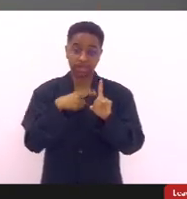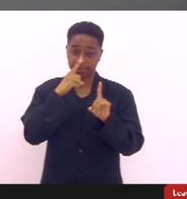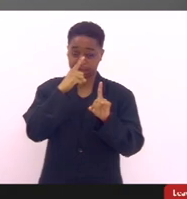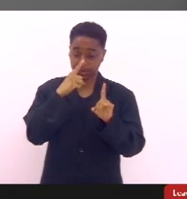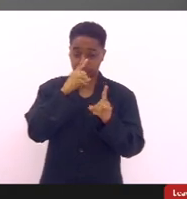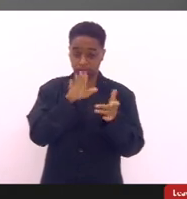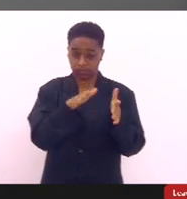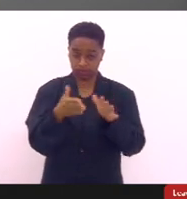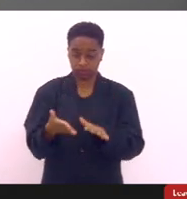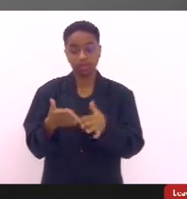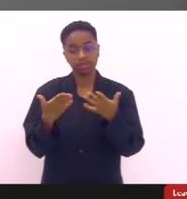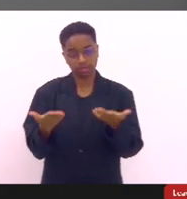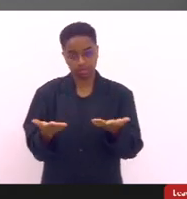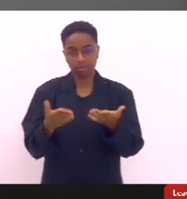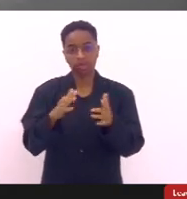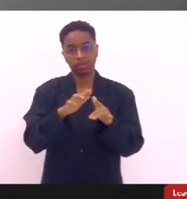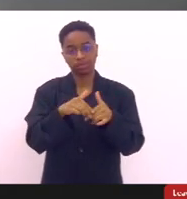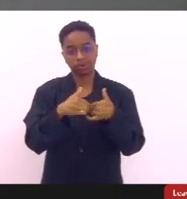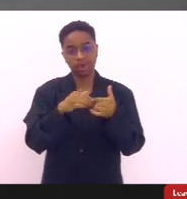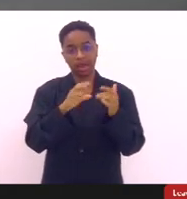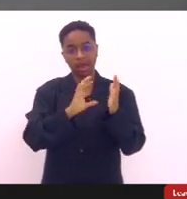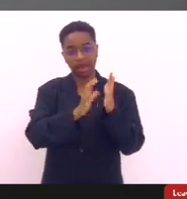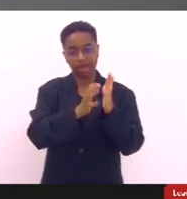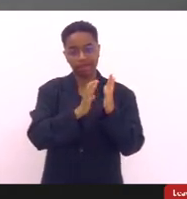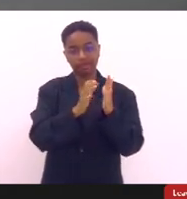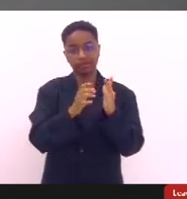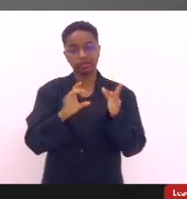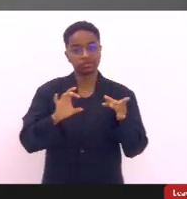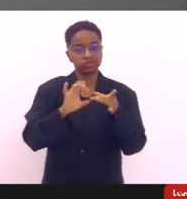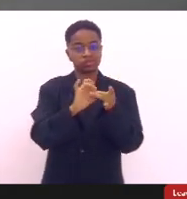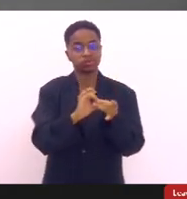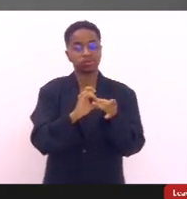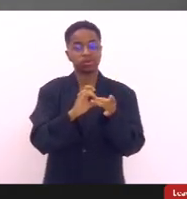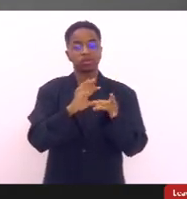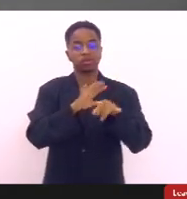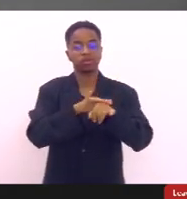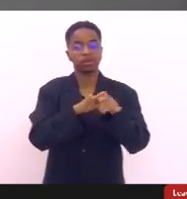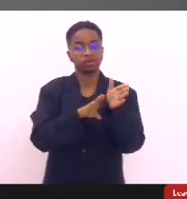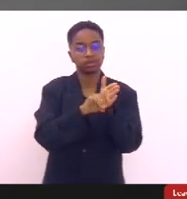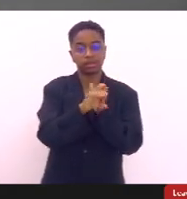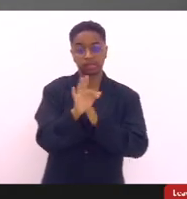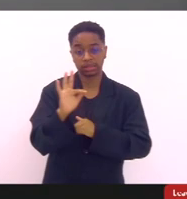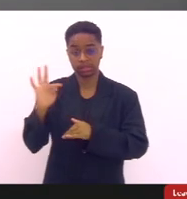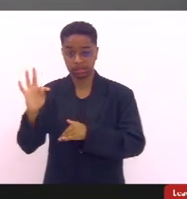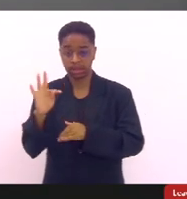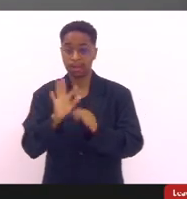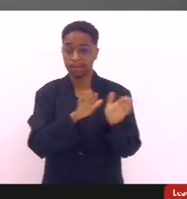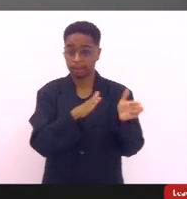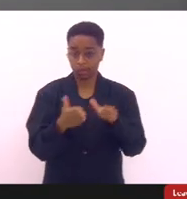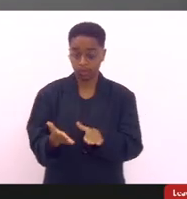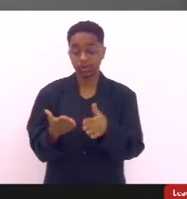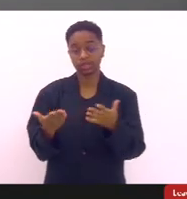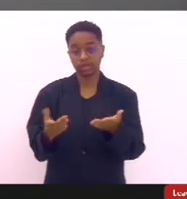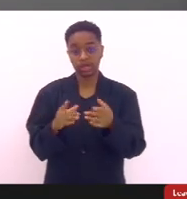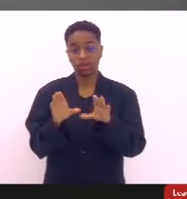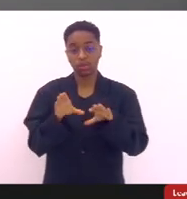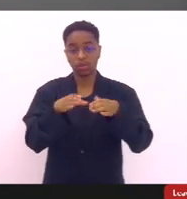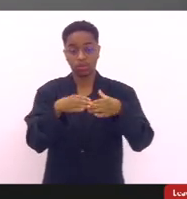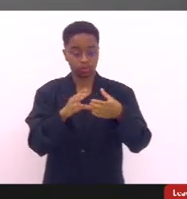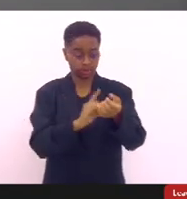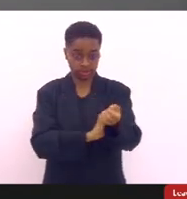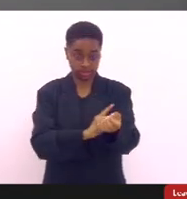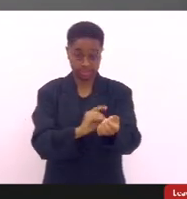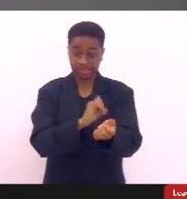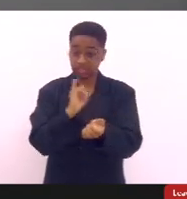vida. E aí que os HIVs com tuberculose morrem, nesse primeiro mês de tratamento para tuberculose. Os diabéticos, enquanto a sua glicemia não